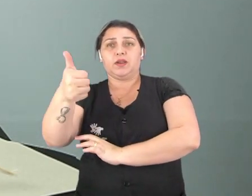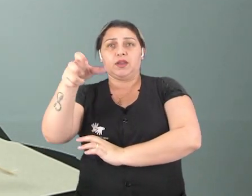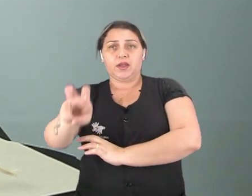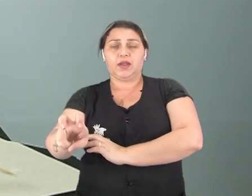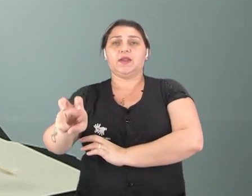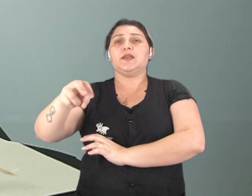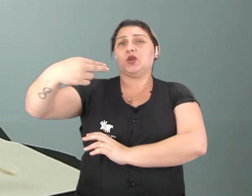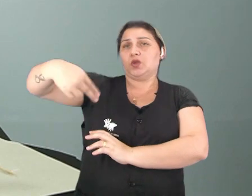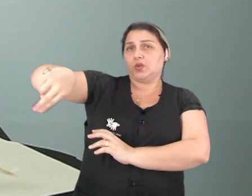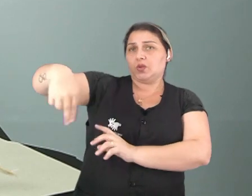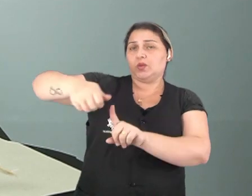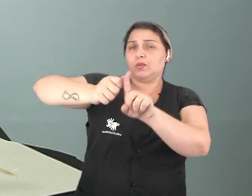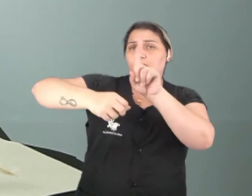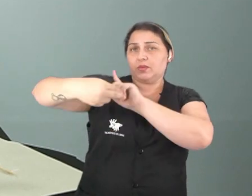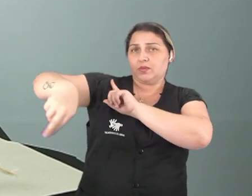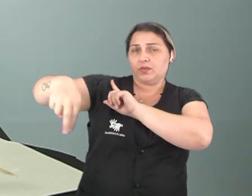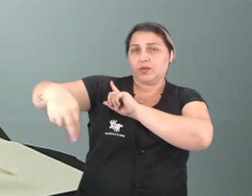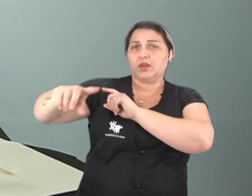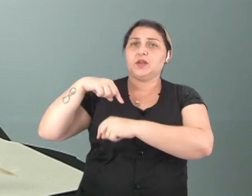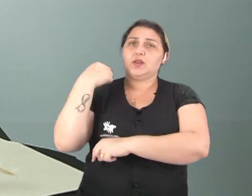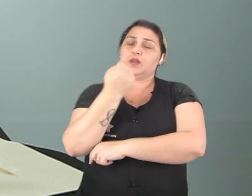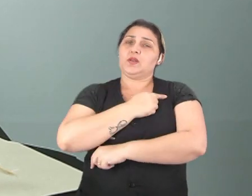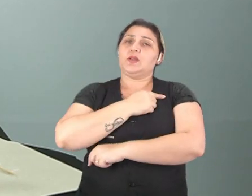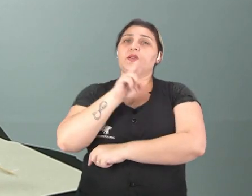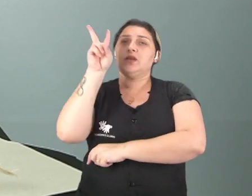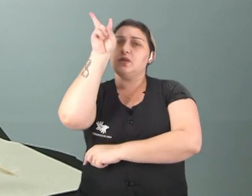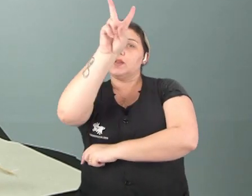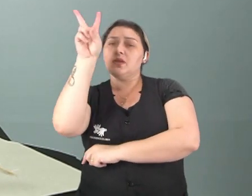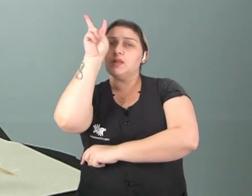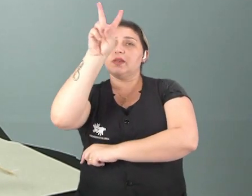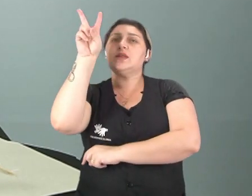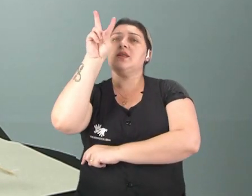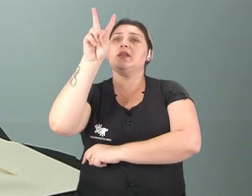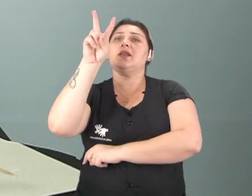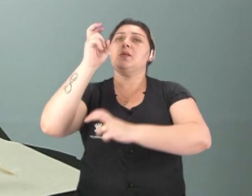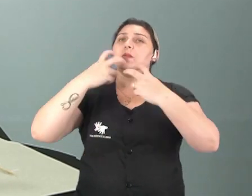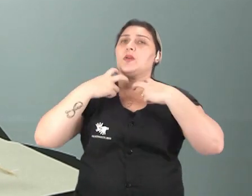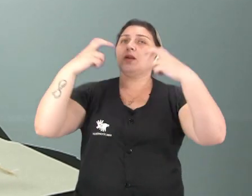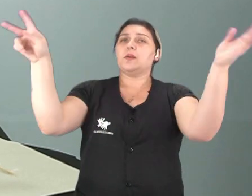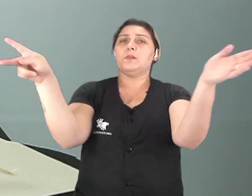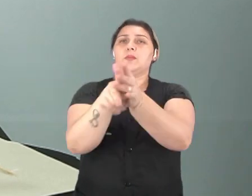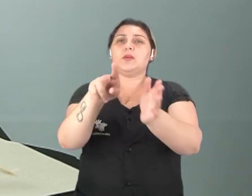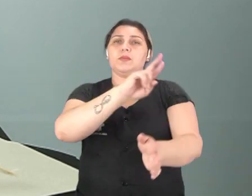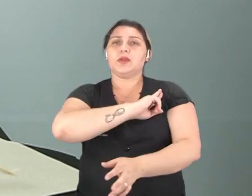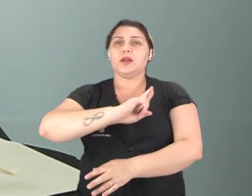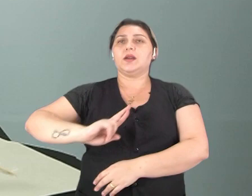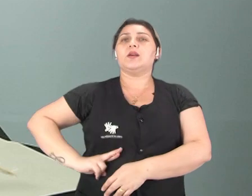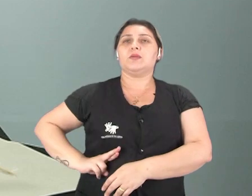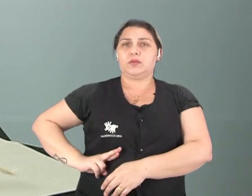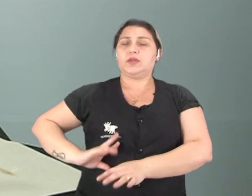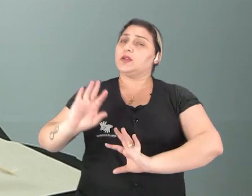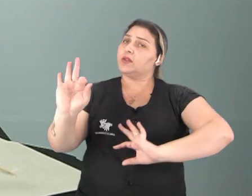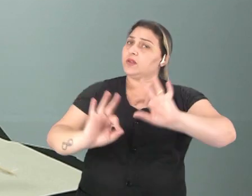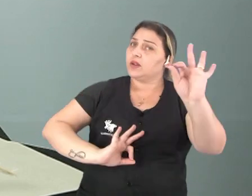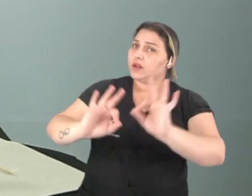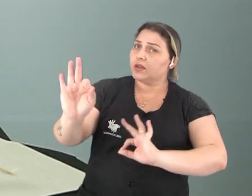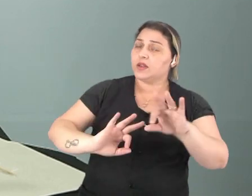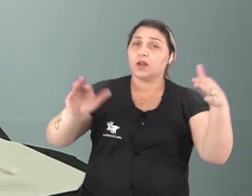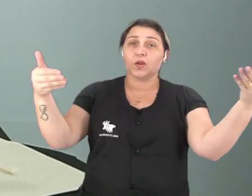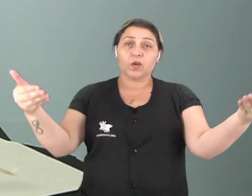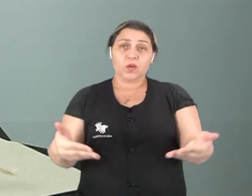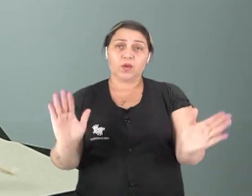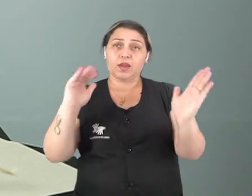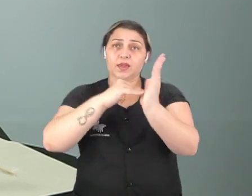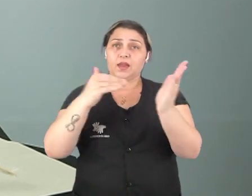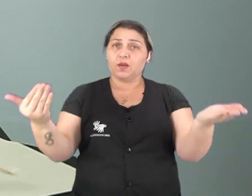de novembro, né, marcada a nossa história, foi proclamada a República. Aí sim, está nessa organização que está hoje,